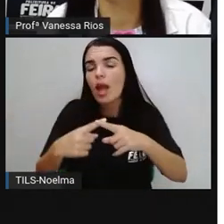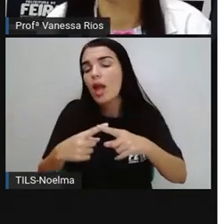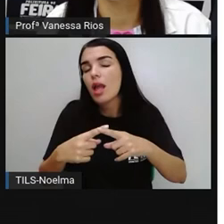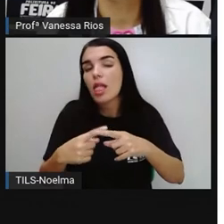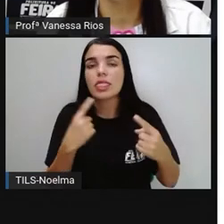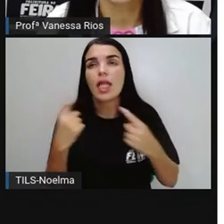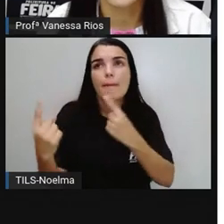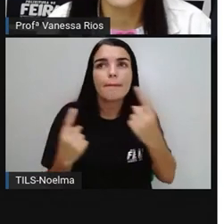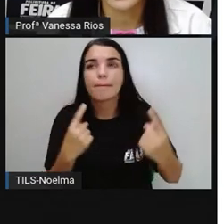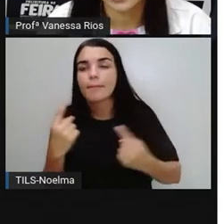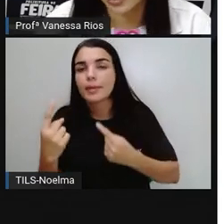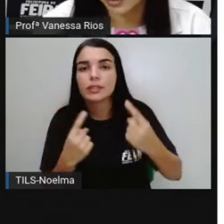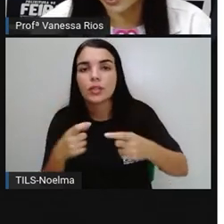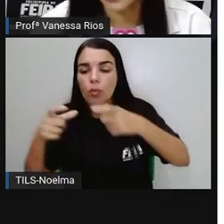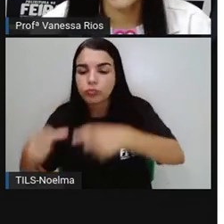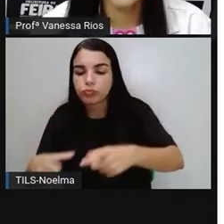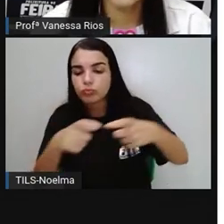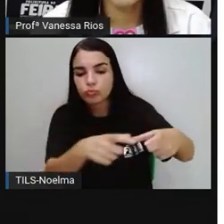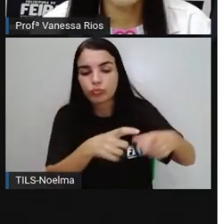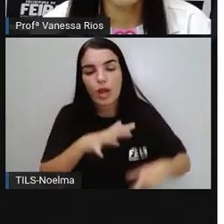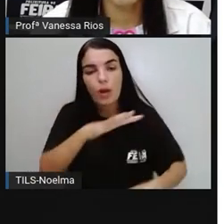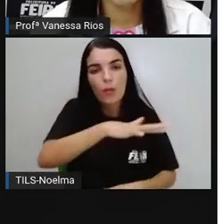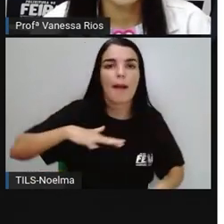mapa estiver retratando.